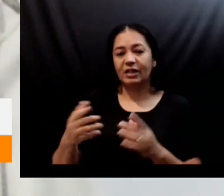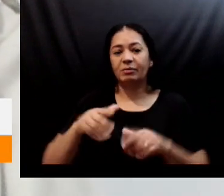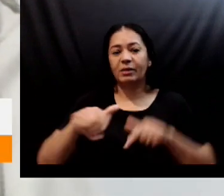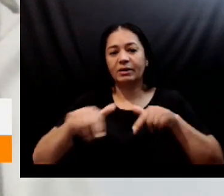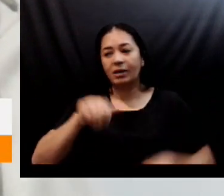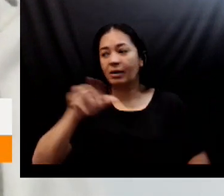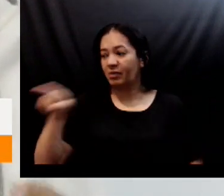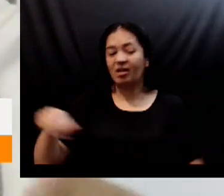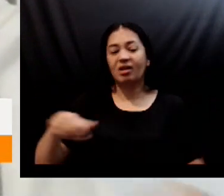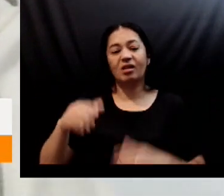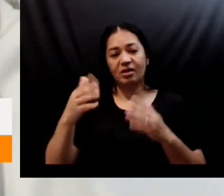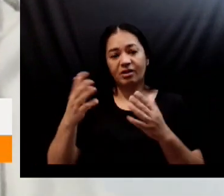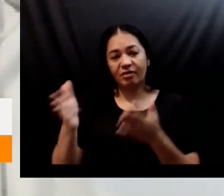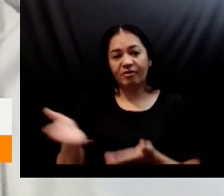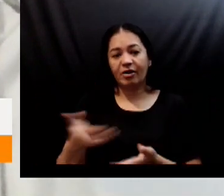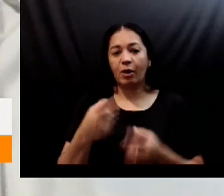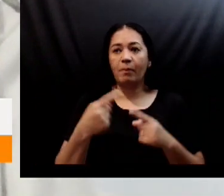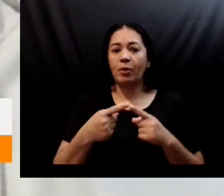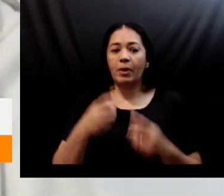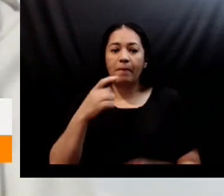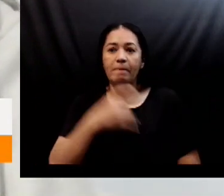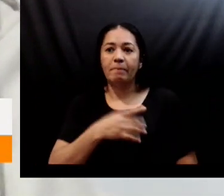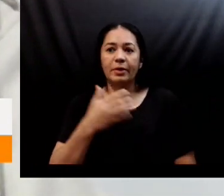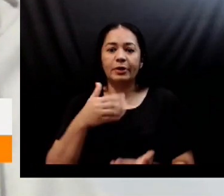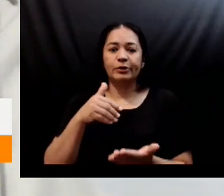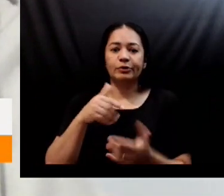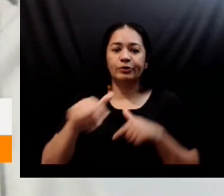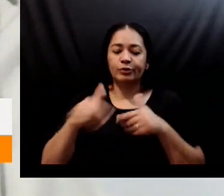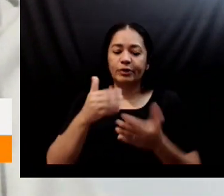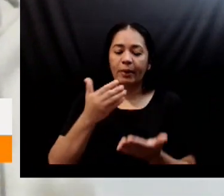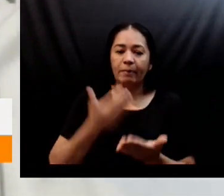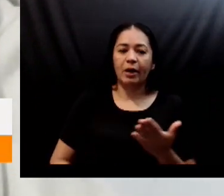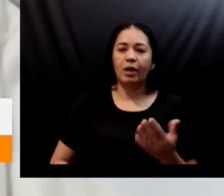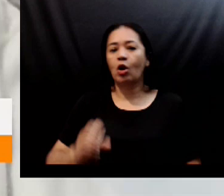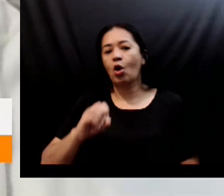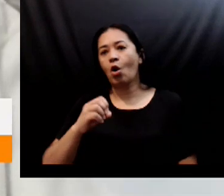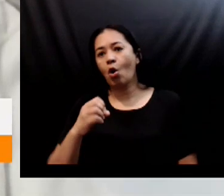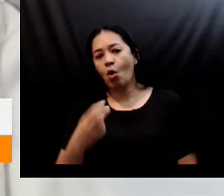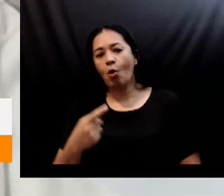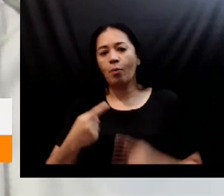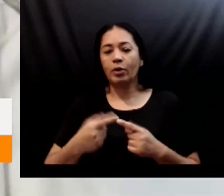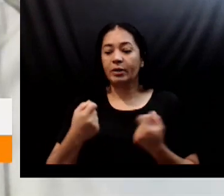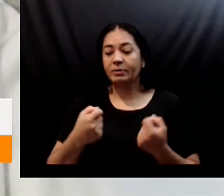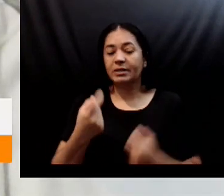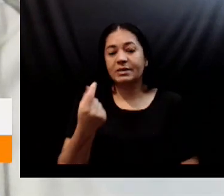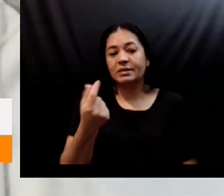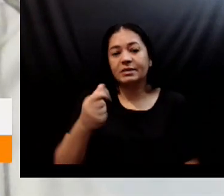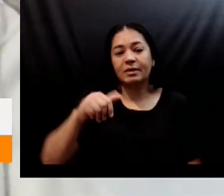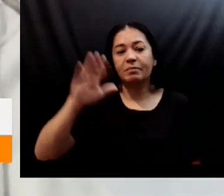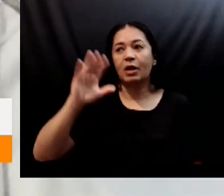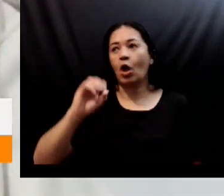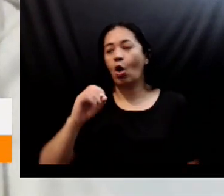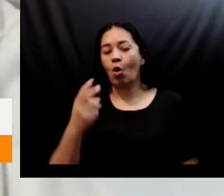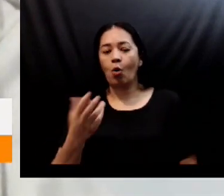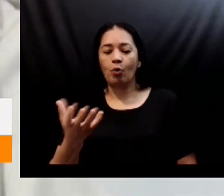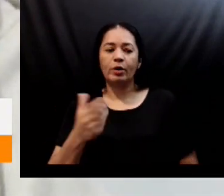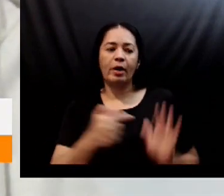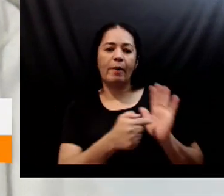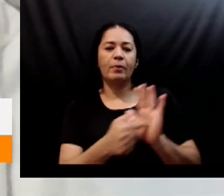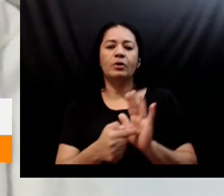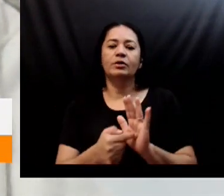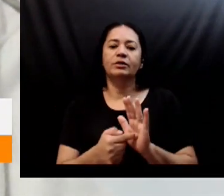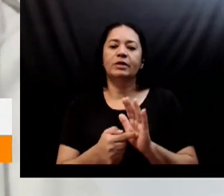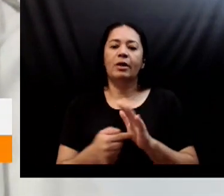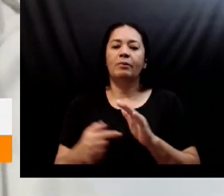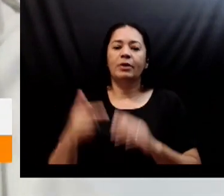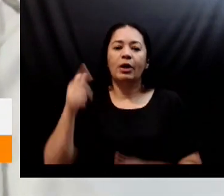perder o emprego, ou porque querem um a mais no salário, ou porque querem mostrar para subir no cargo. Então é